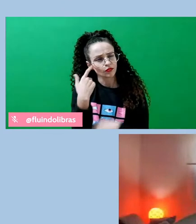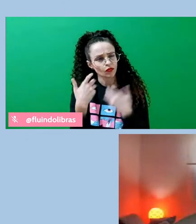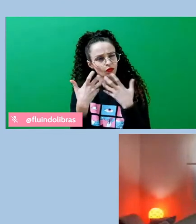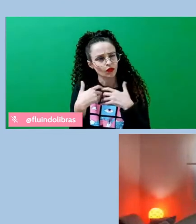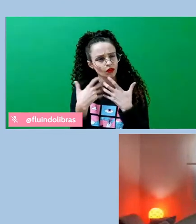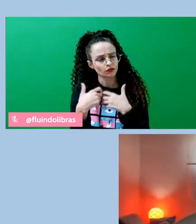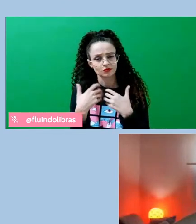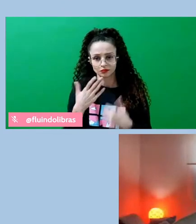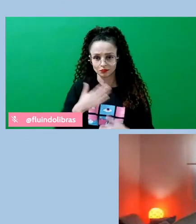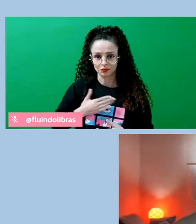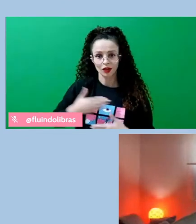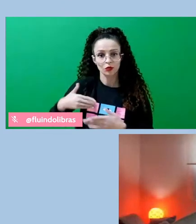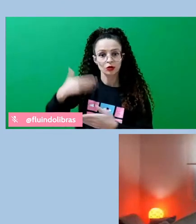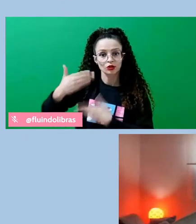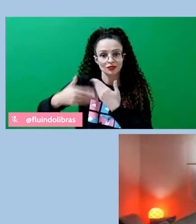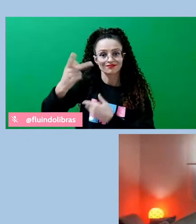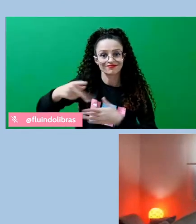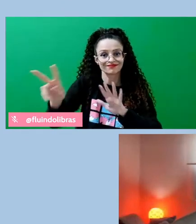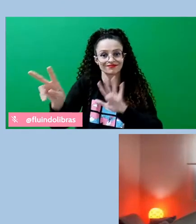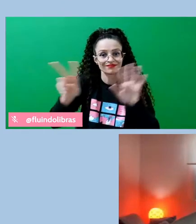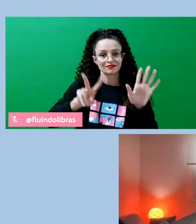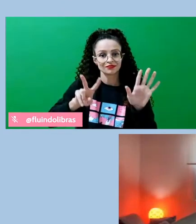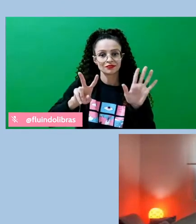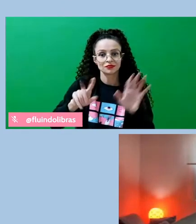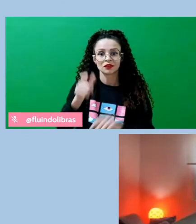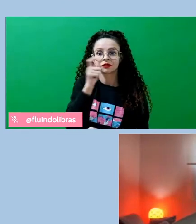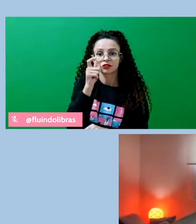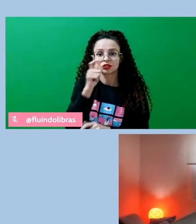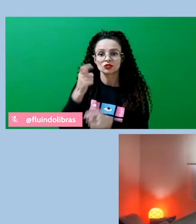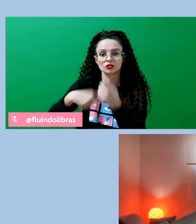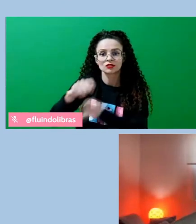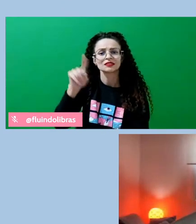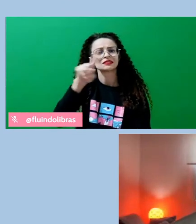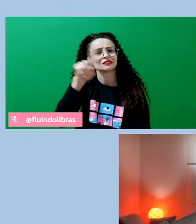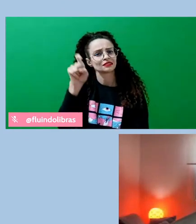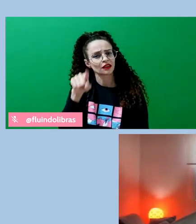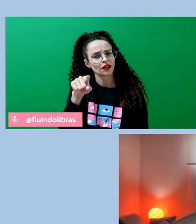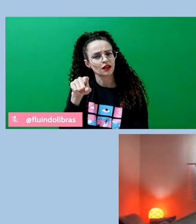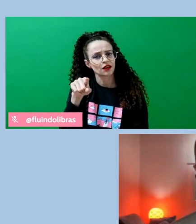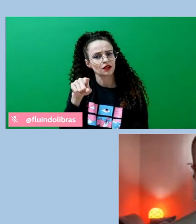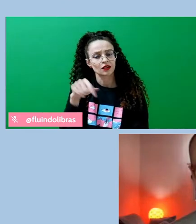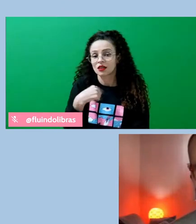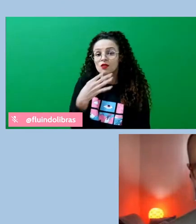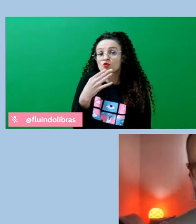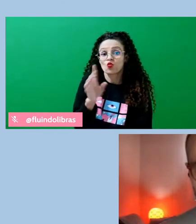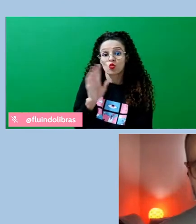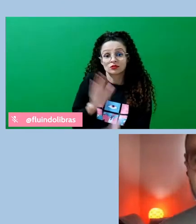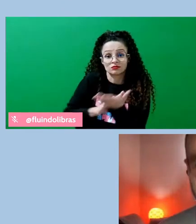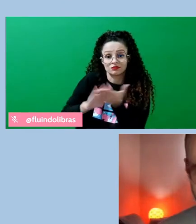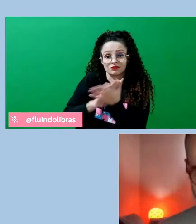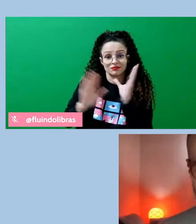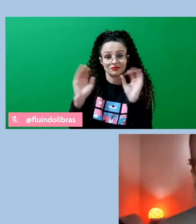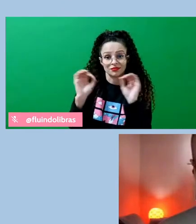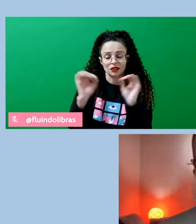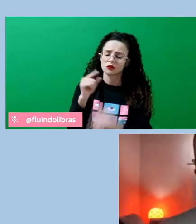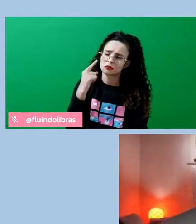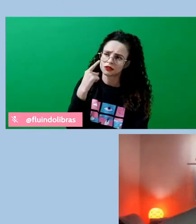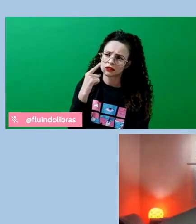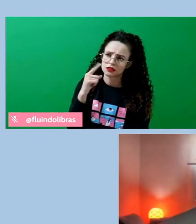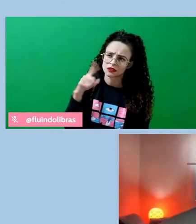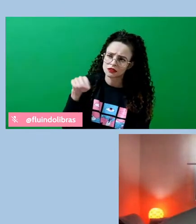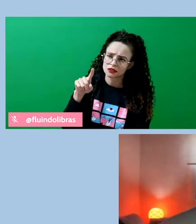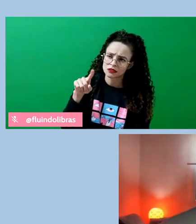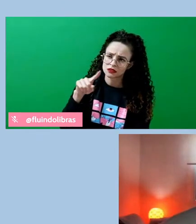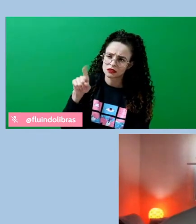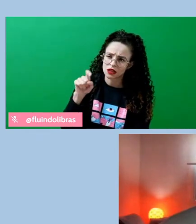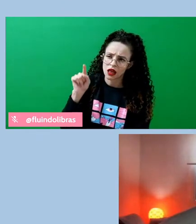no meu processo essa semana, né, de ter assistido os negociantes, fiquei pensando, será que eles, eu não conhecia absolutamente nada, né? Fiquei pensando, será que o Murilo, será que a